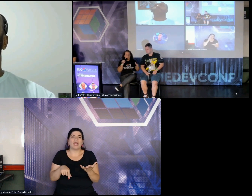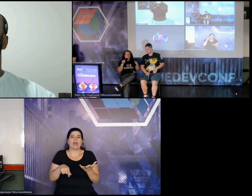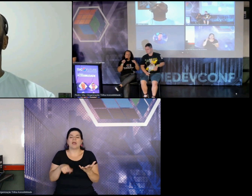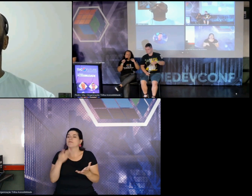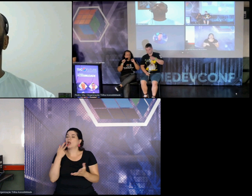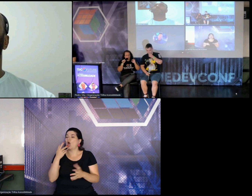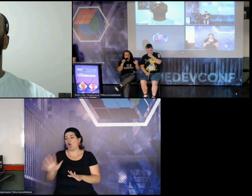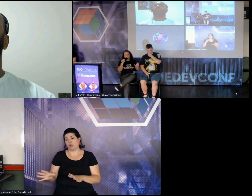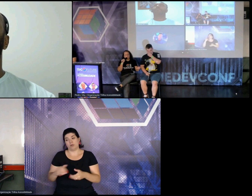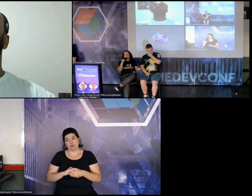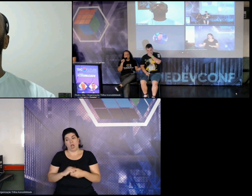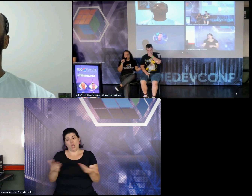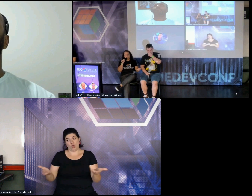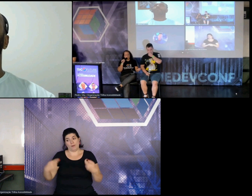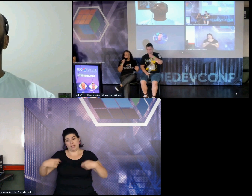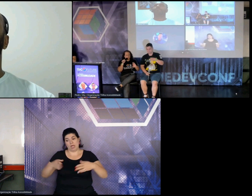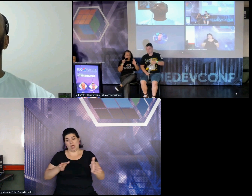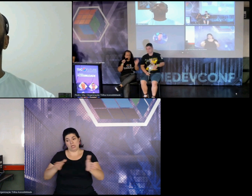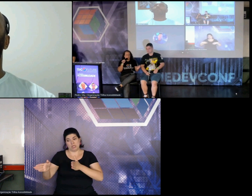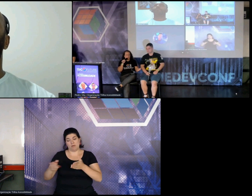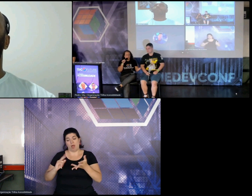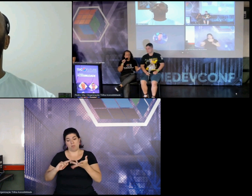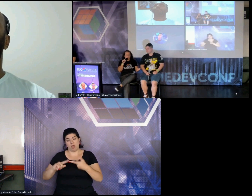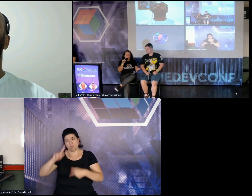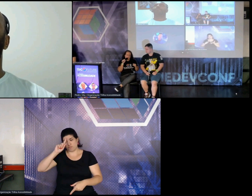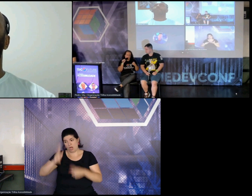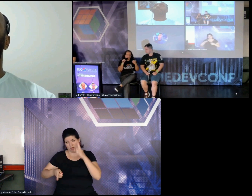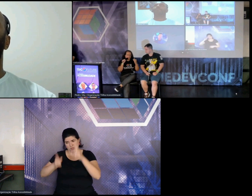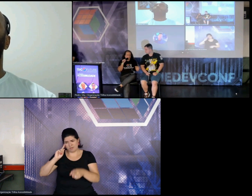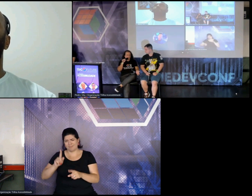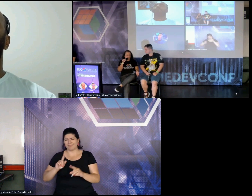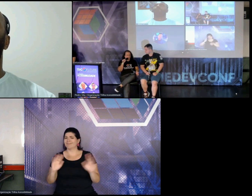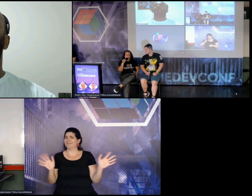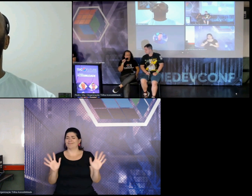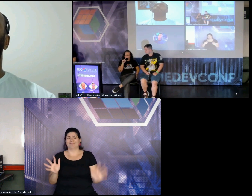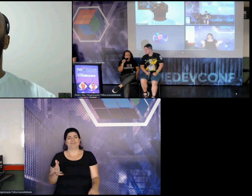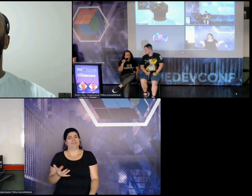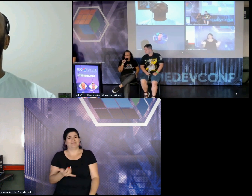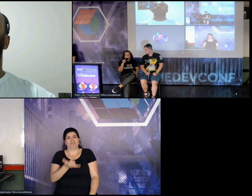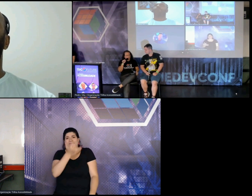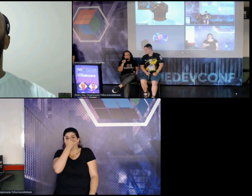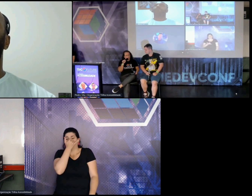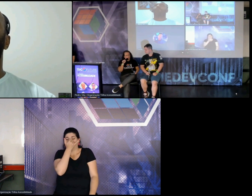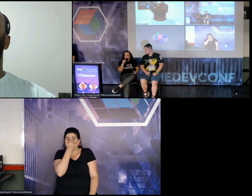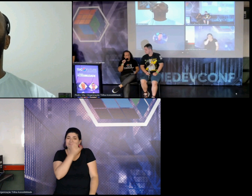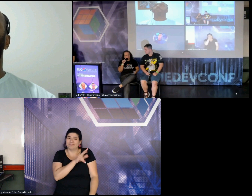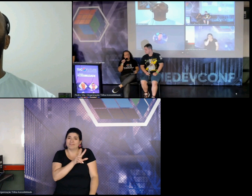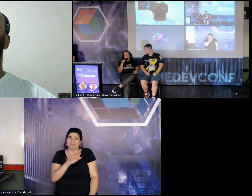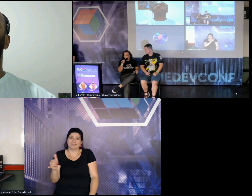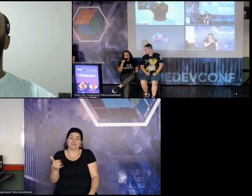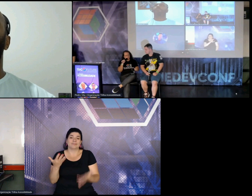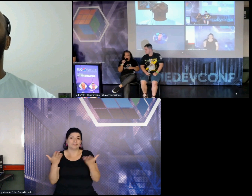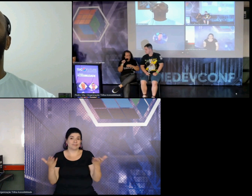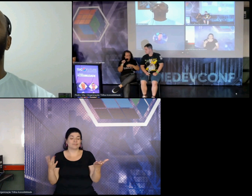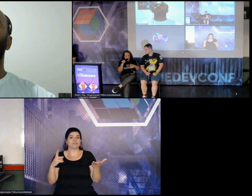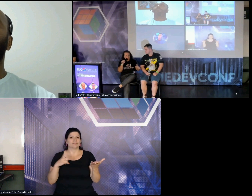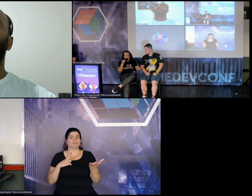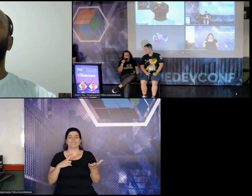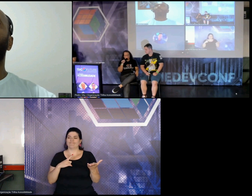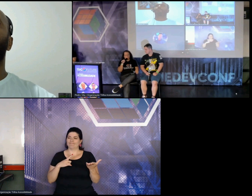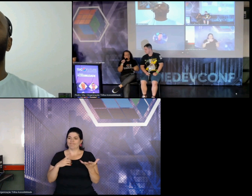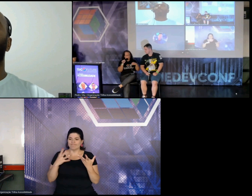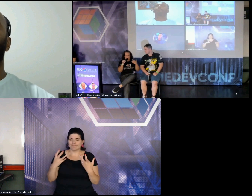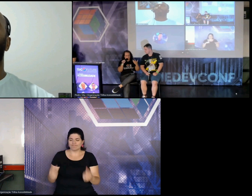chegar lá e dizer, olha, agora precisa ser acessível e vai ser assim. A gente acaba batendo a cara na porta, e a partir do momento que a gente se mostra muito